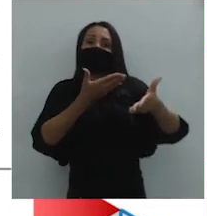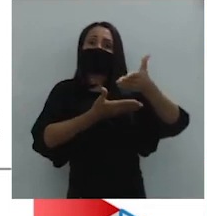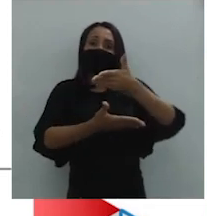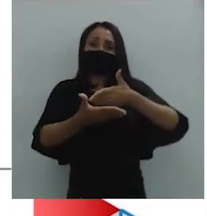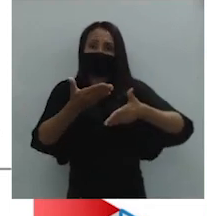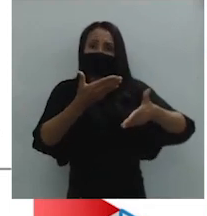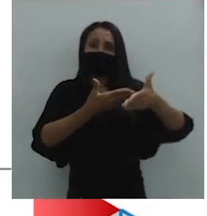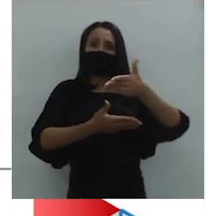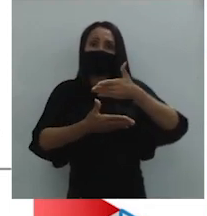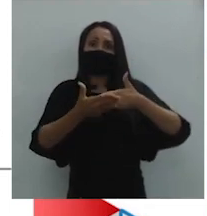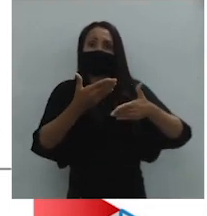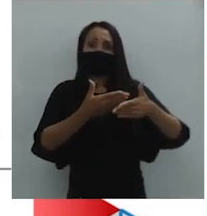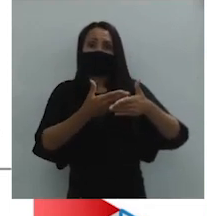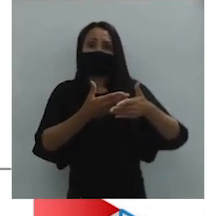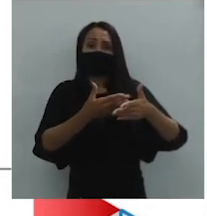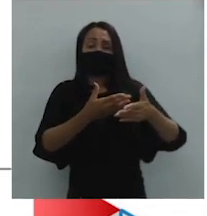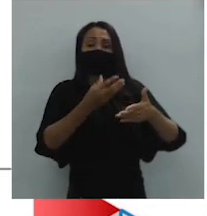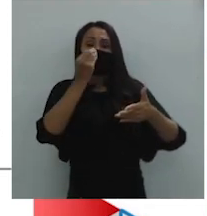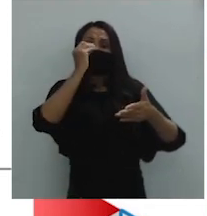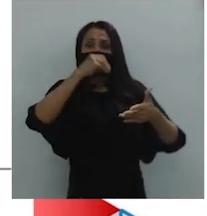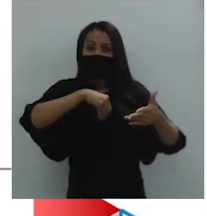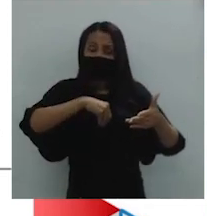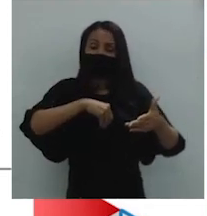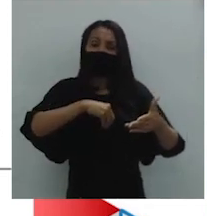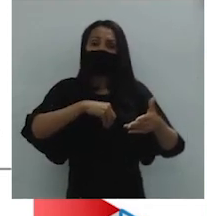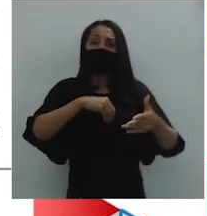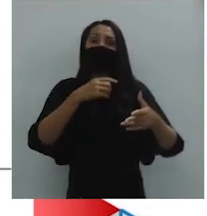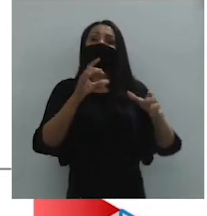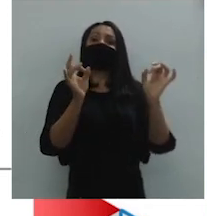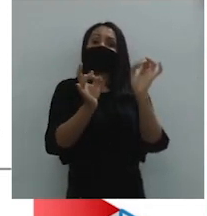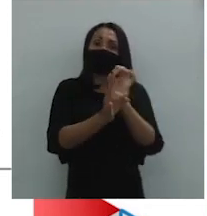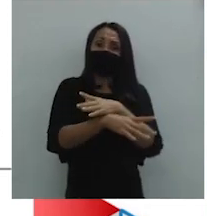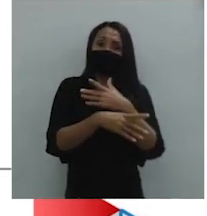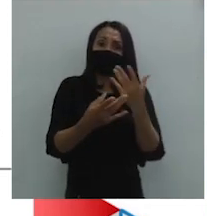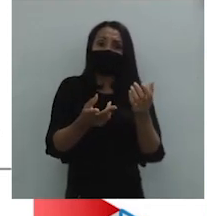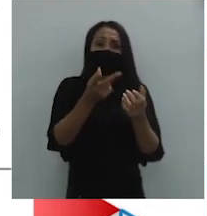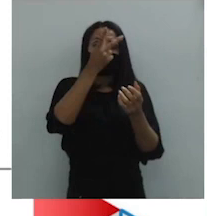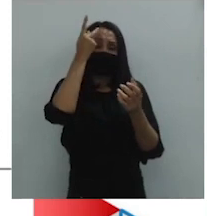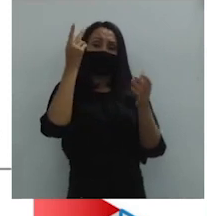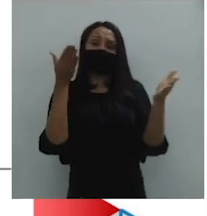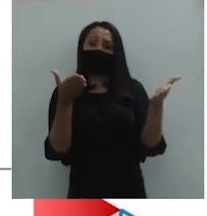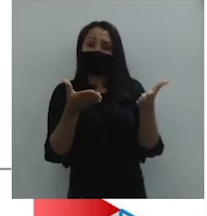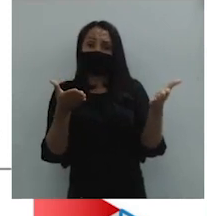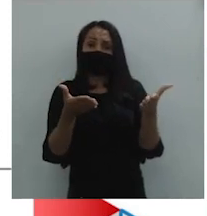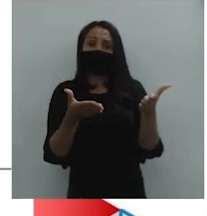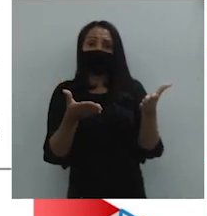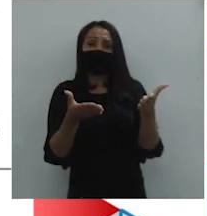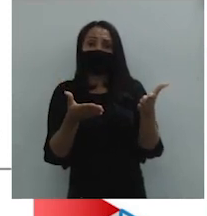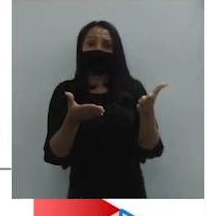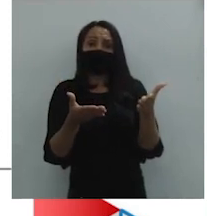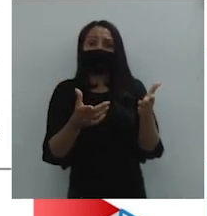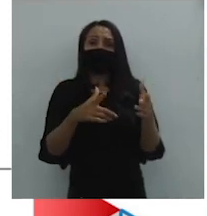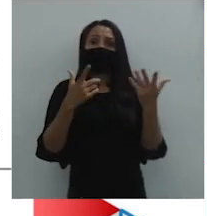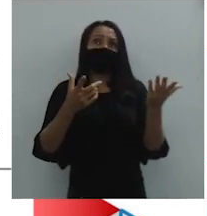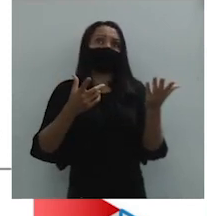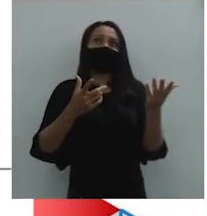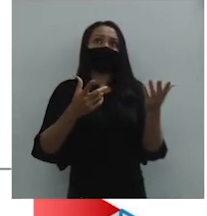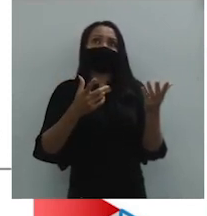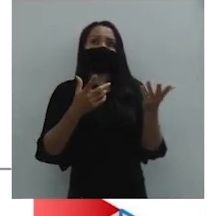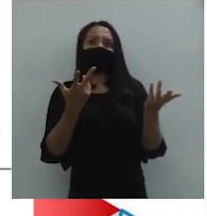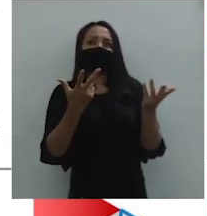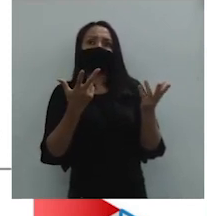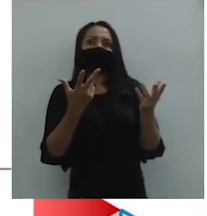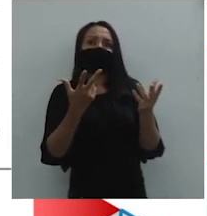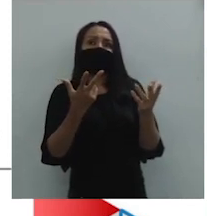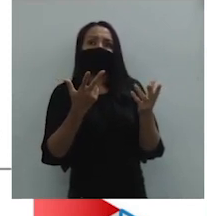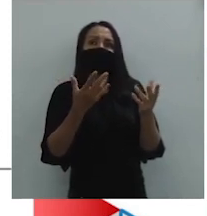mal começa já termina, certo? Ou seja, as pessoas hoje, elas não estão tendo mais aquela importância de casar,